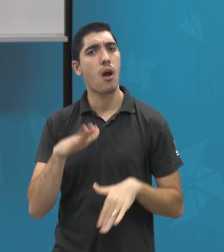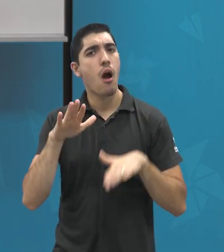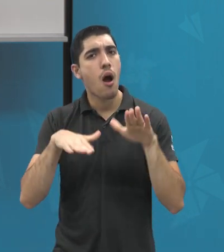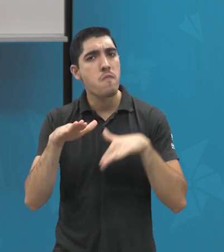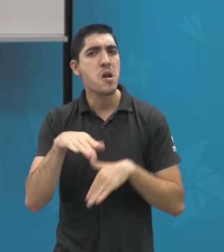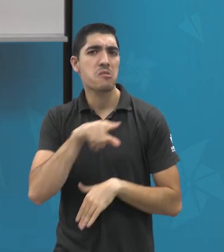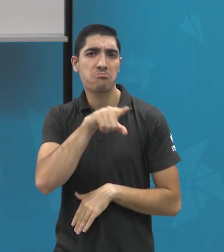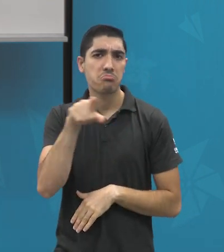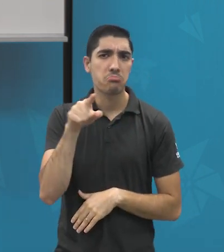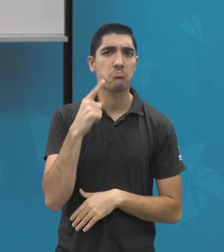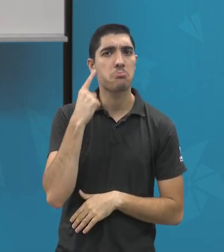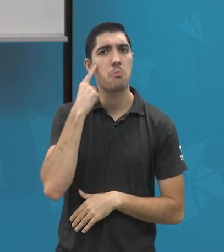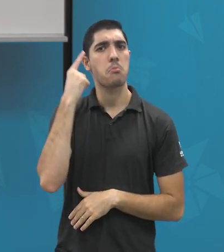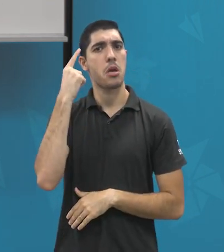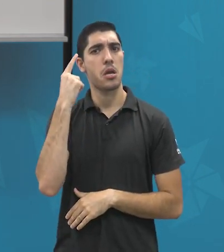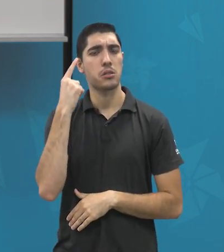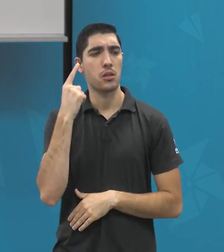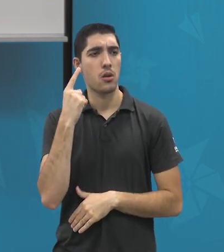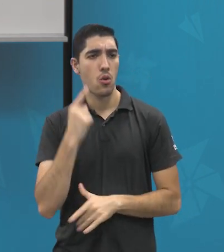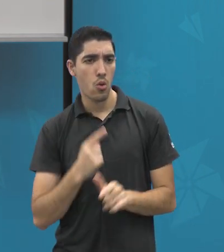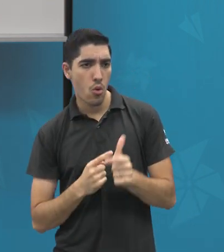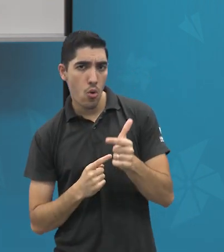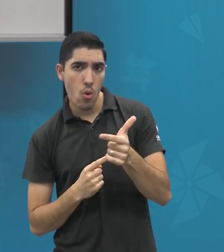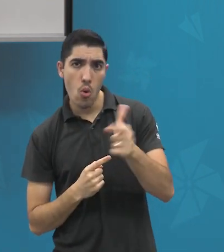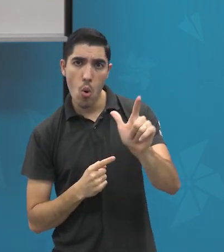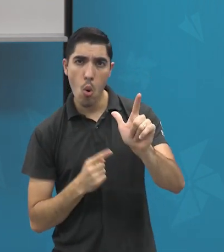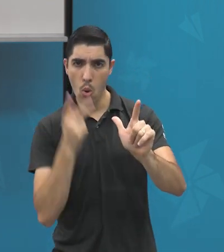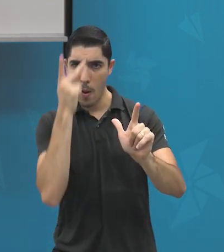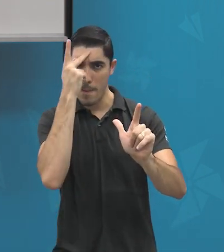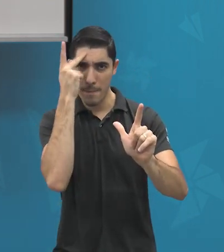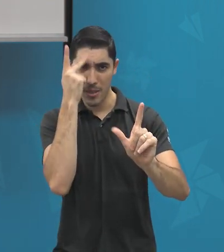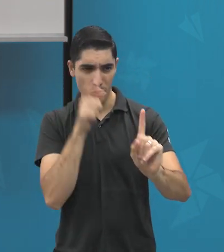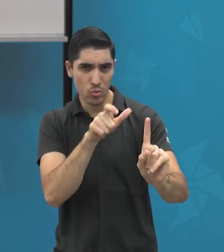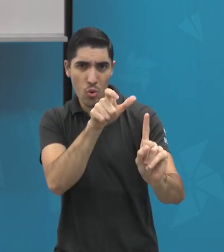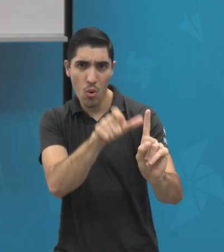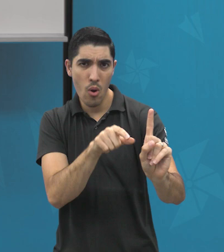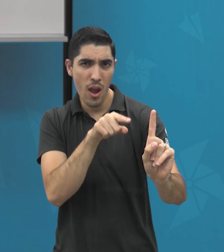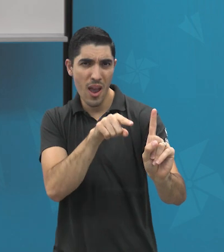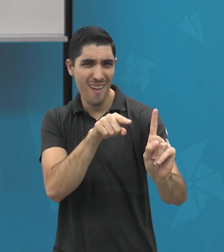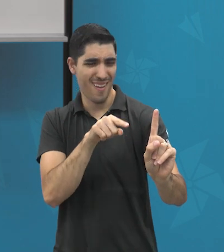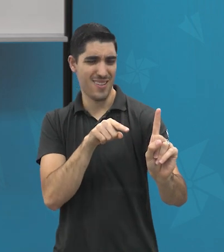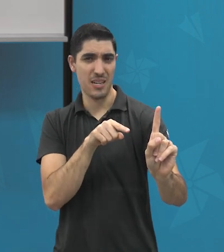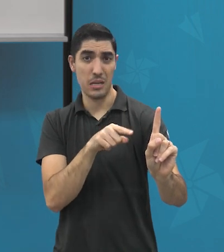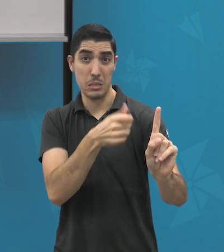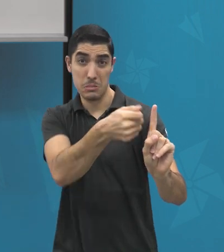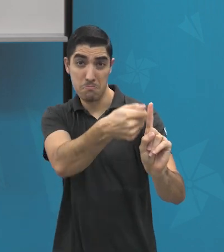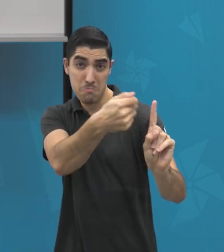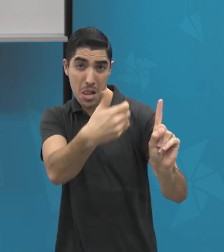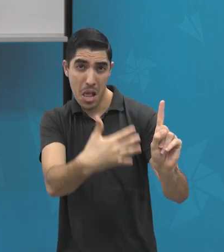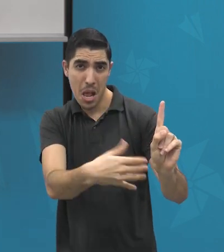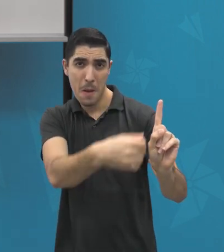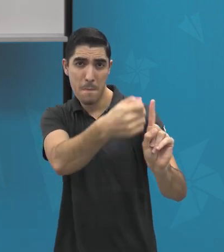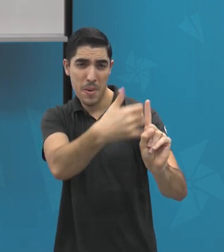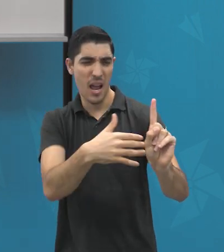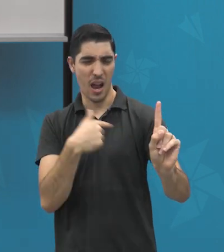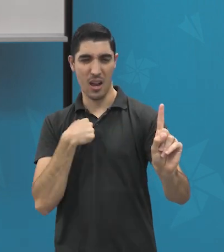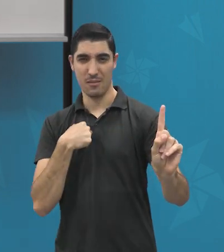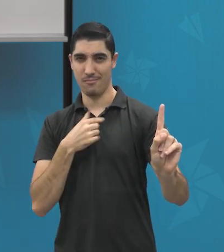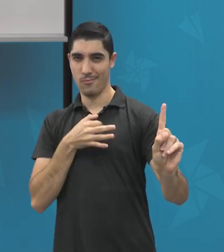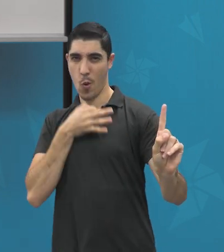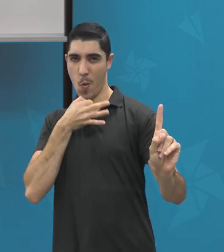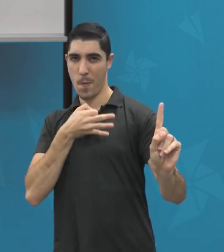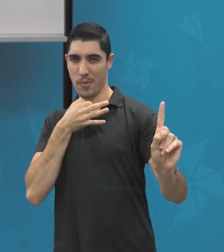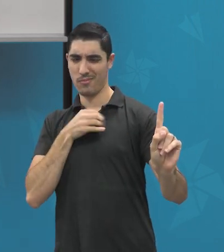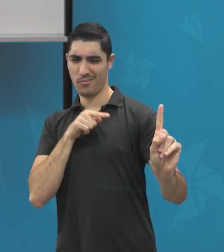considere de antemão que alguém está falando algo que você julga mentiroso, com o qual você